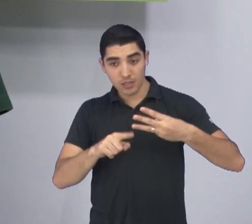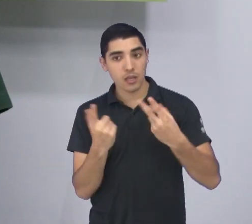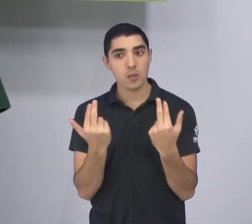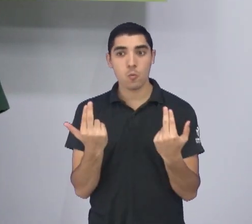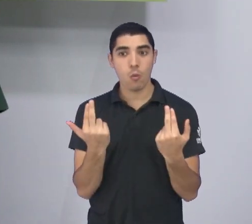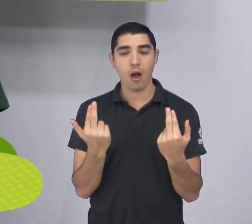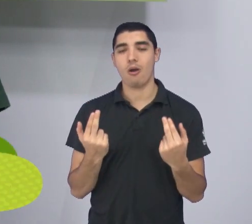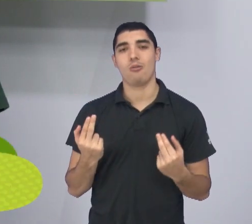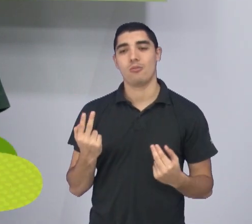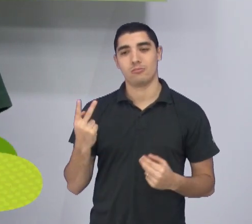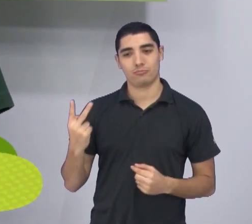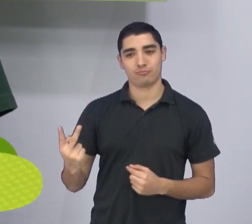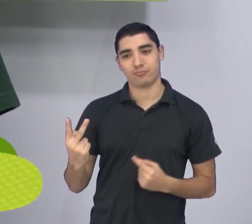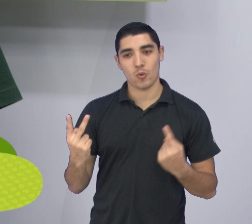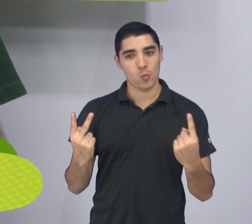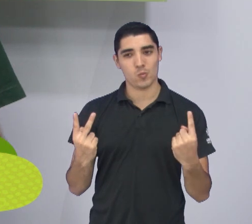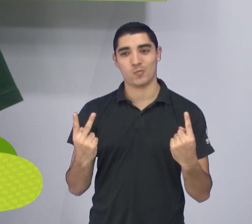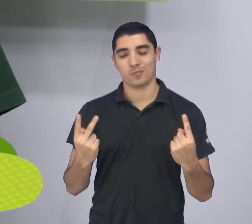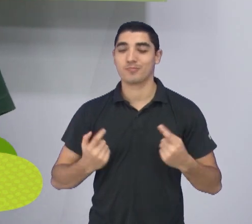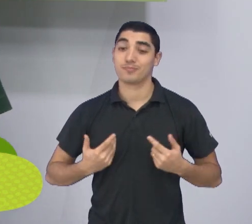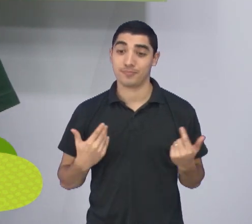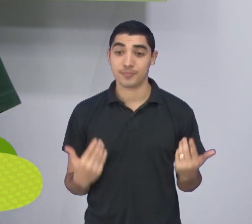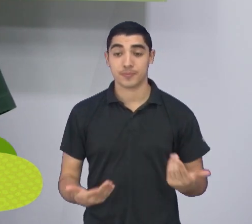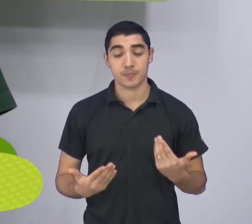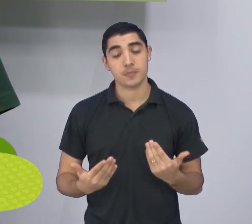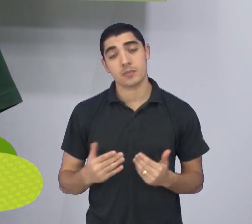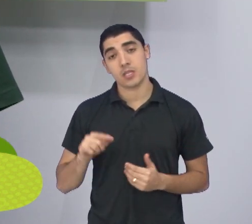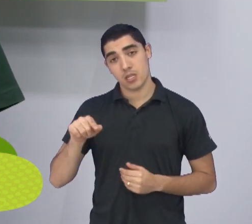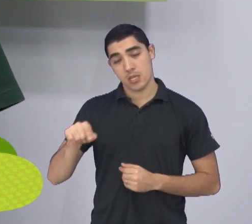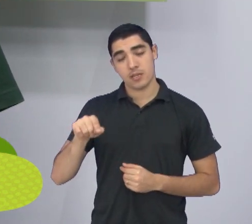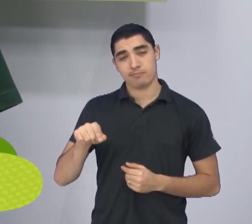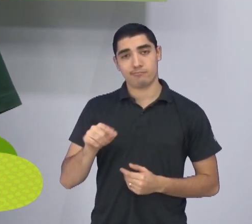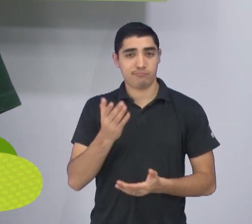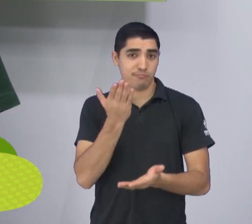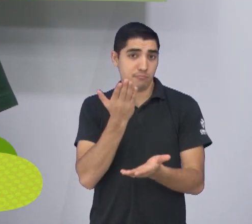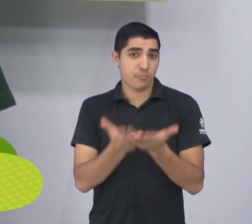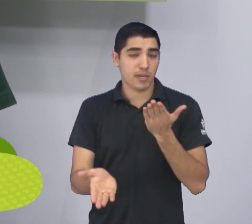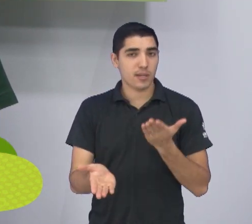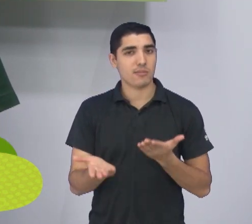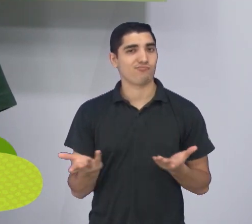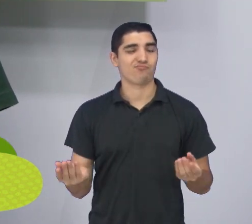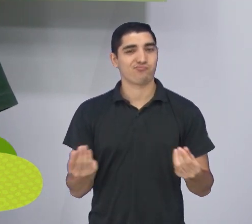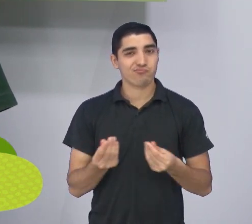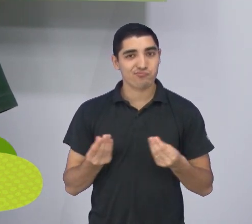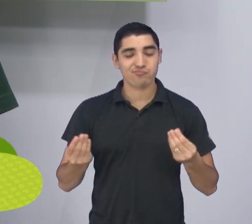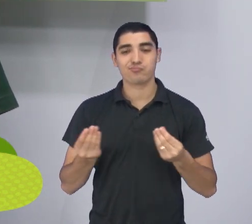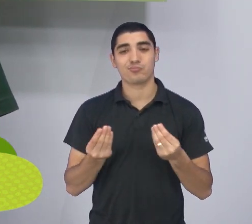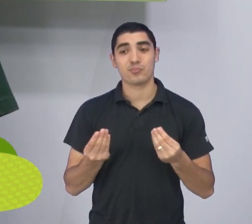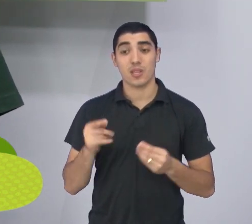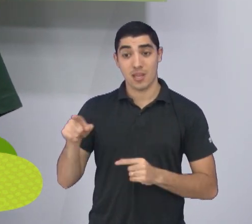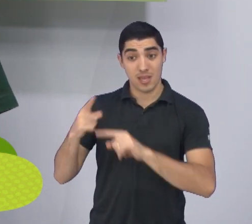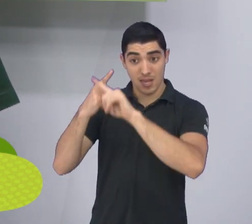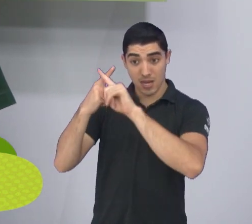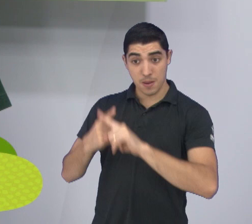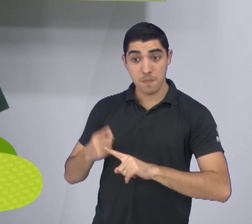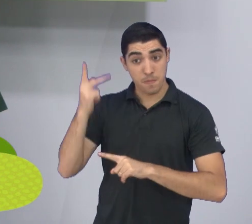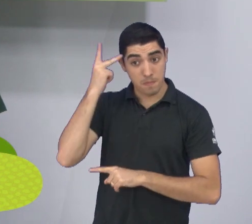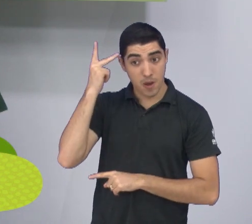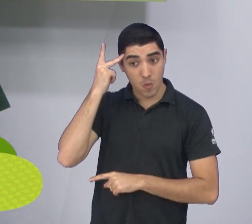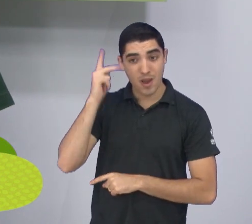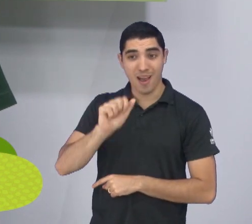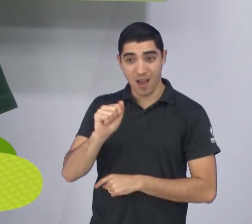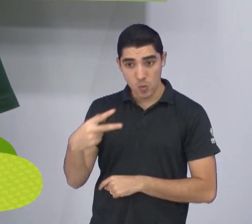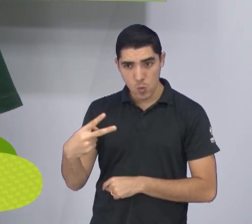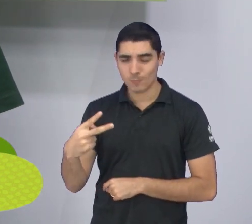jogos. É uma eliminação precoce, enfim, que o Campeonato Paulista é um campeonato difícil